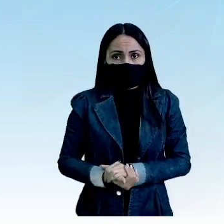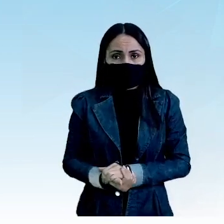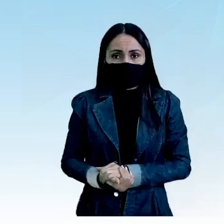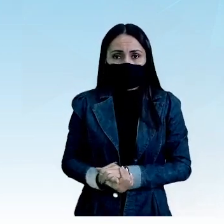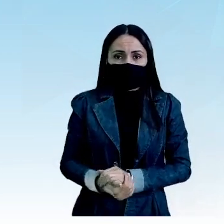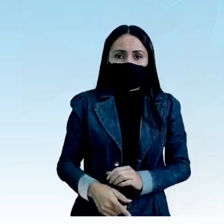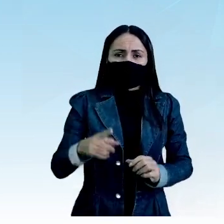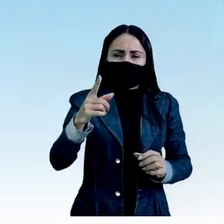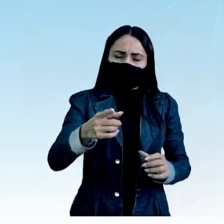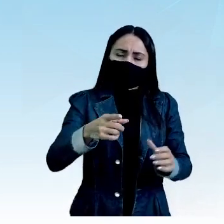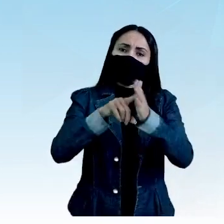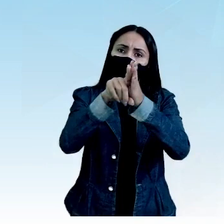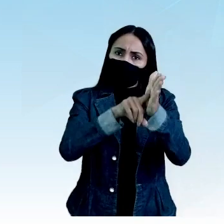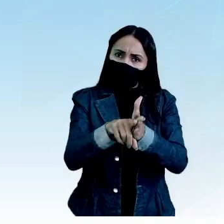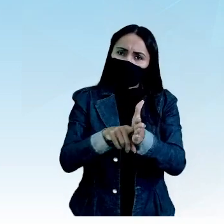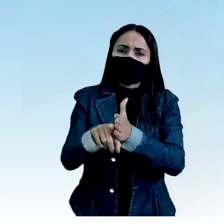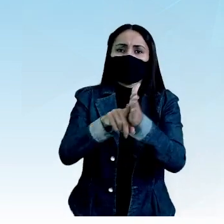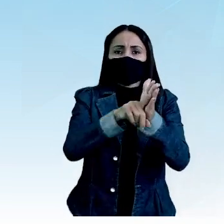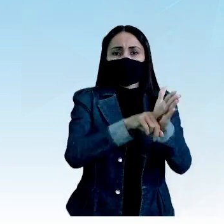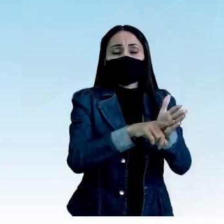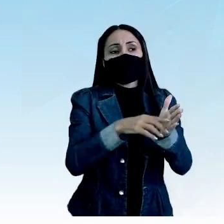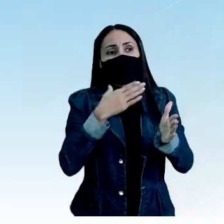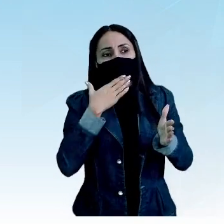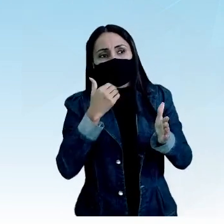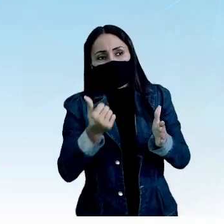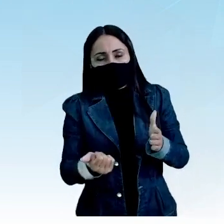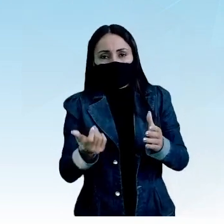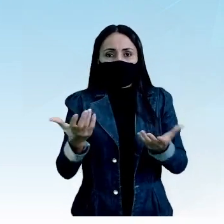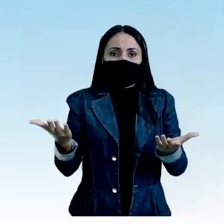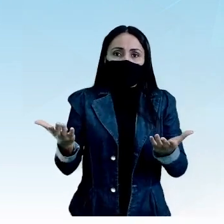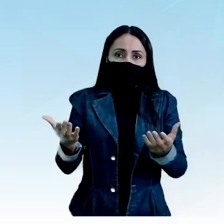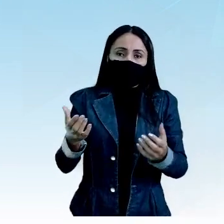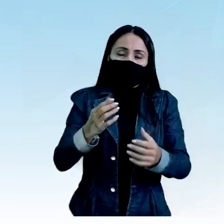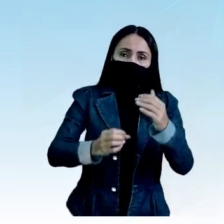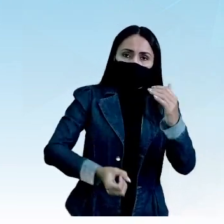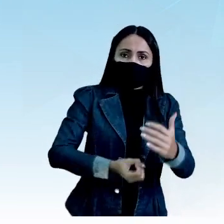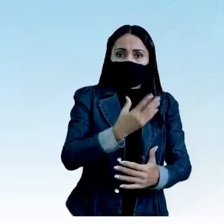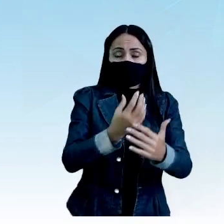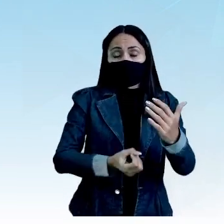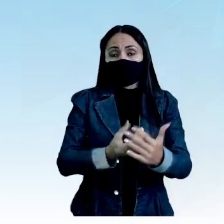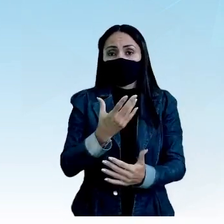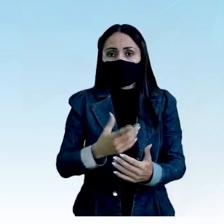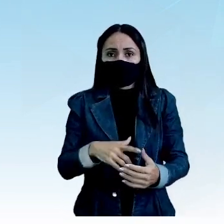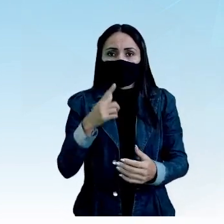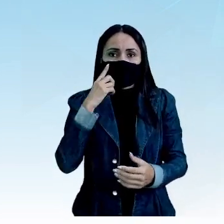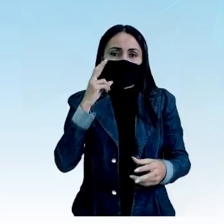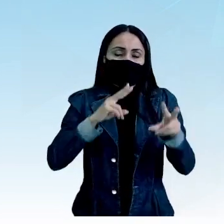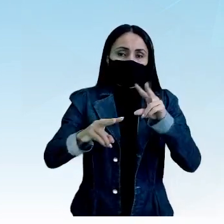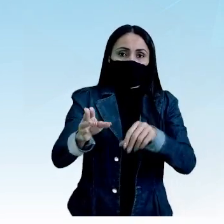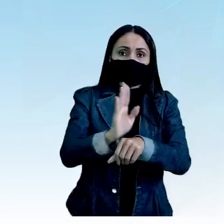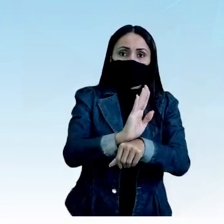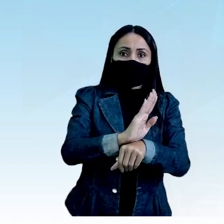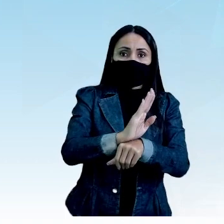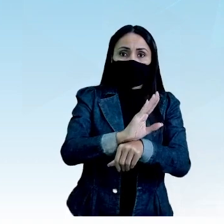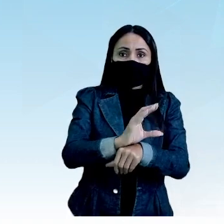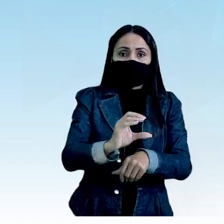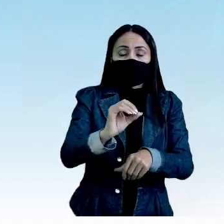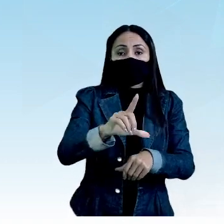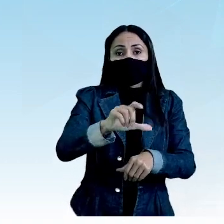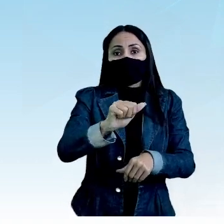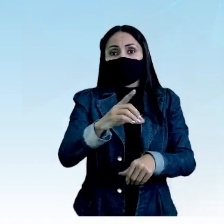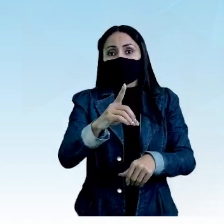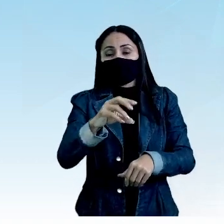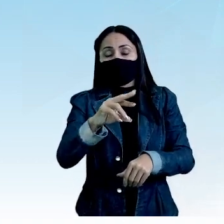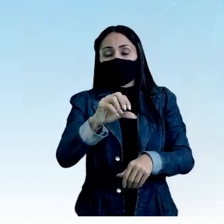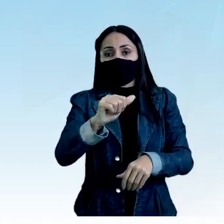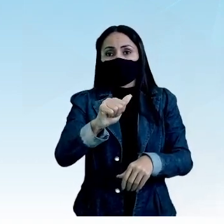explorasse melhor essa questão do fato de um dos fundadores ser cinéfilo, procurasse assistir o filme O Ladrão da Meia-Noite e fizesse um